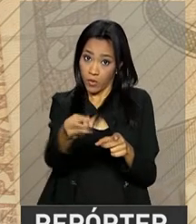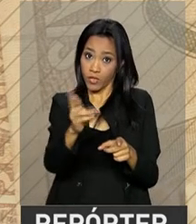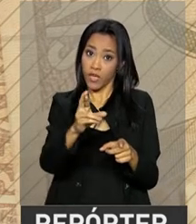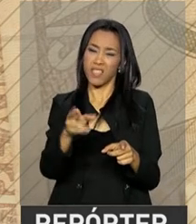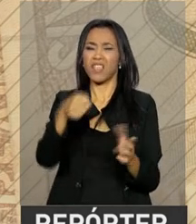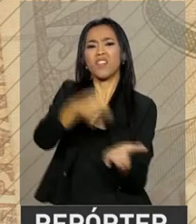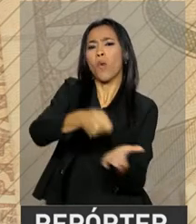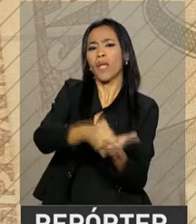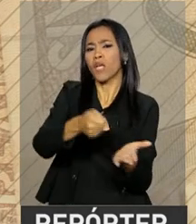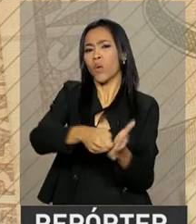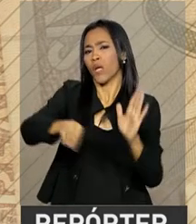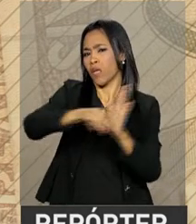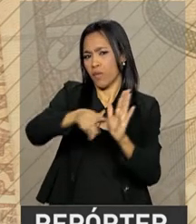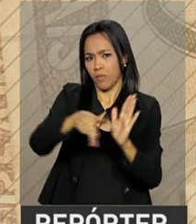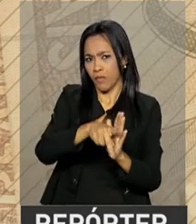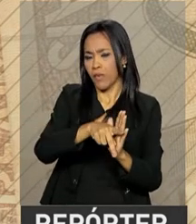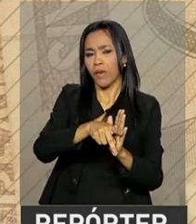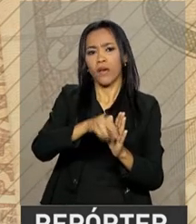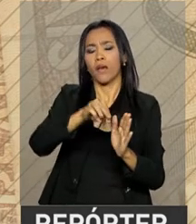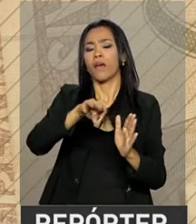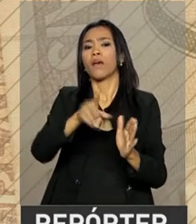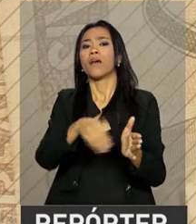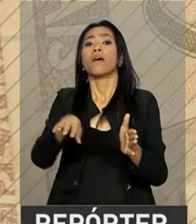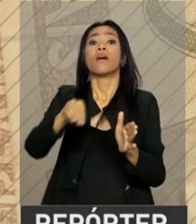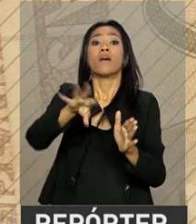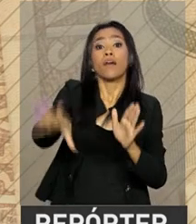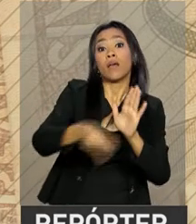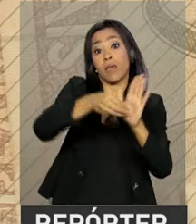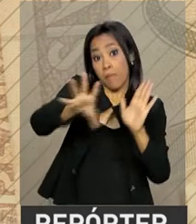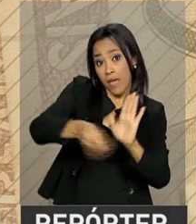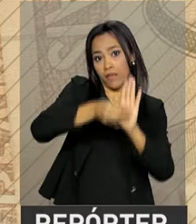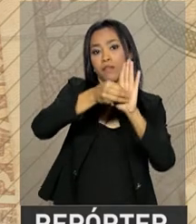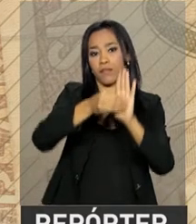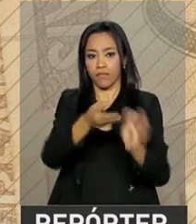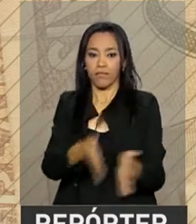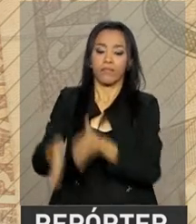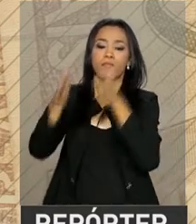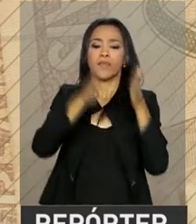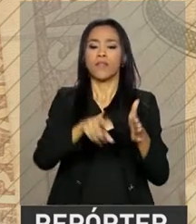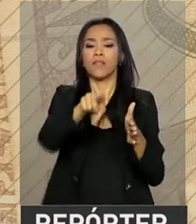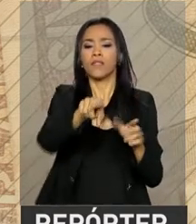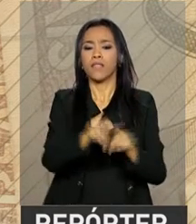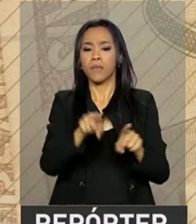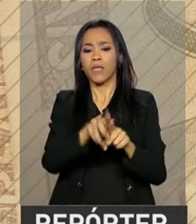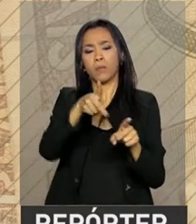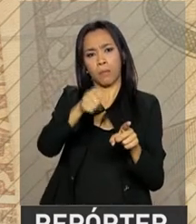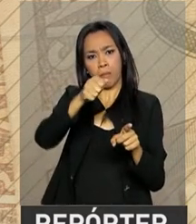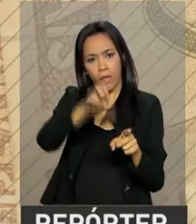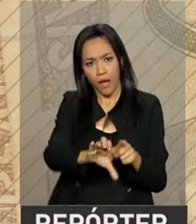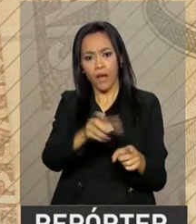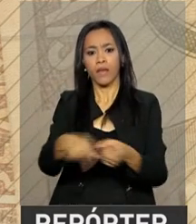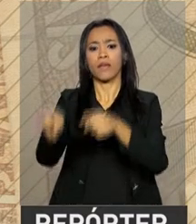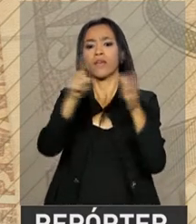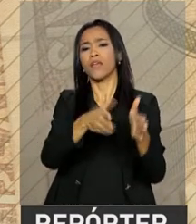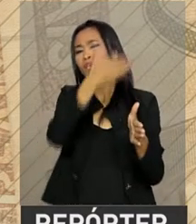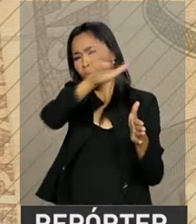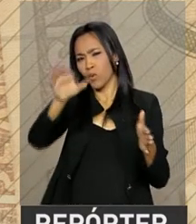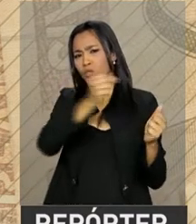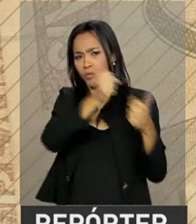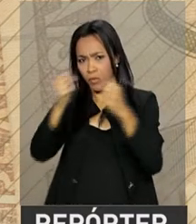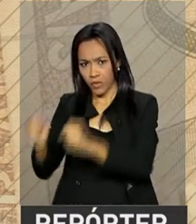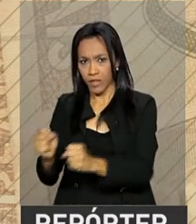obrigatórias 10 bilhões e meio de reais no pac e 580 milhões de reais nos outros poderes